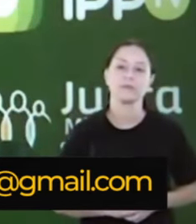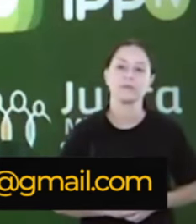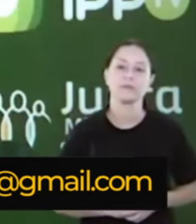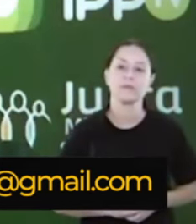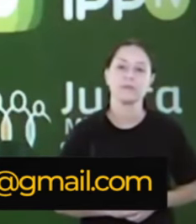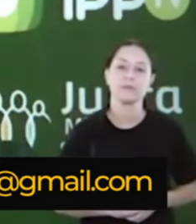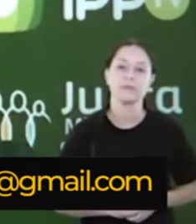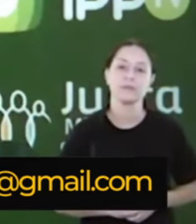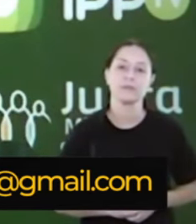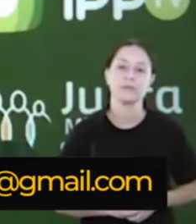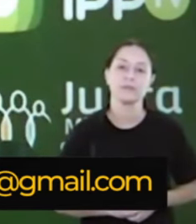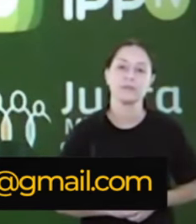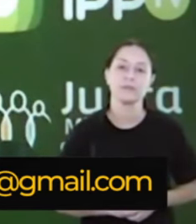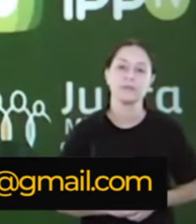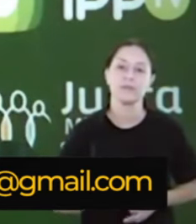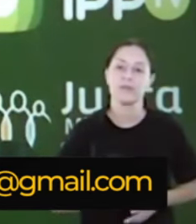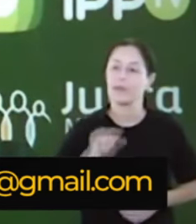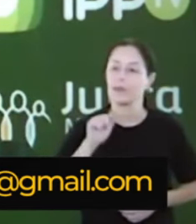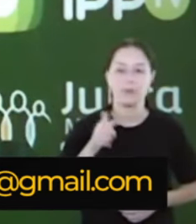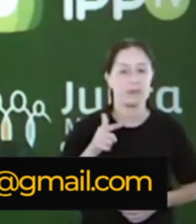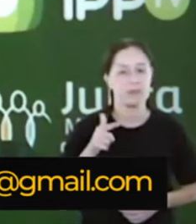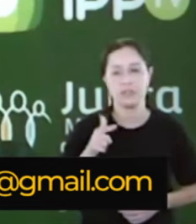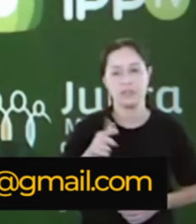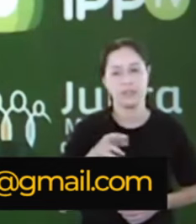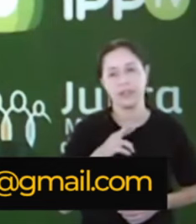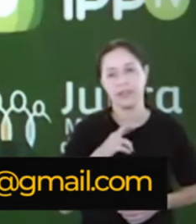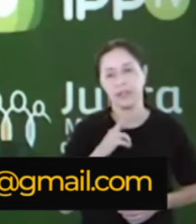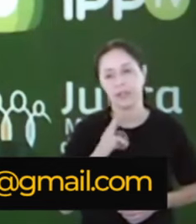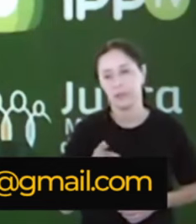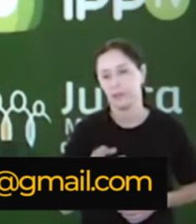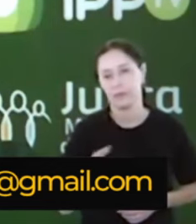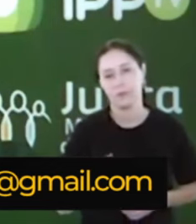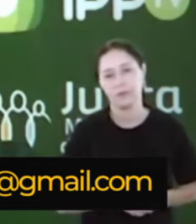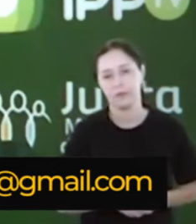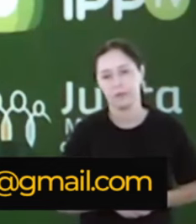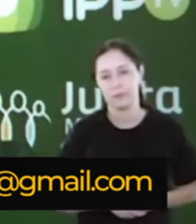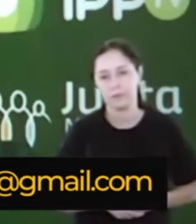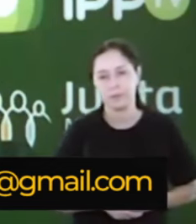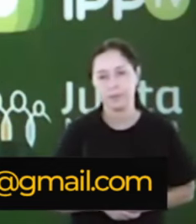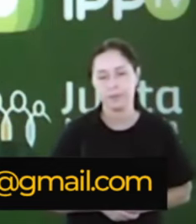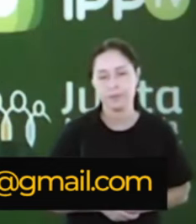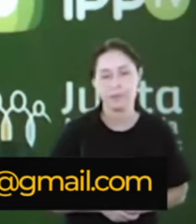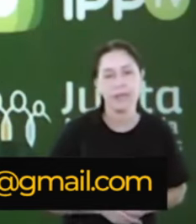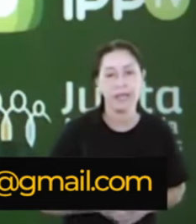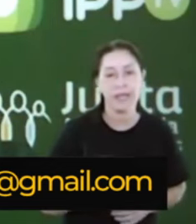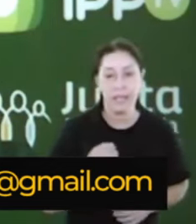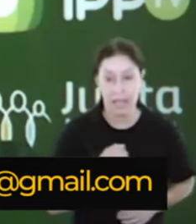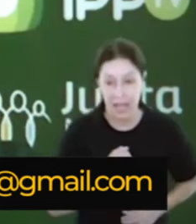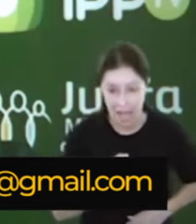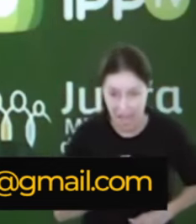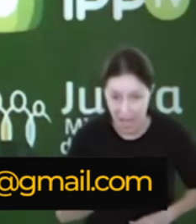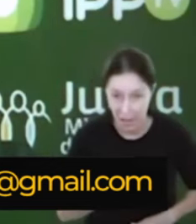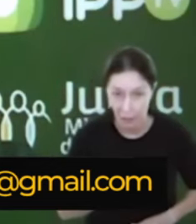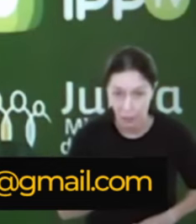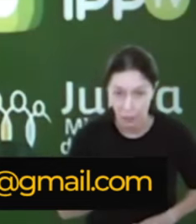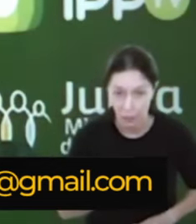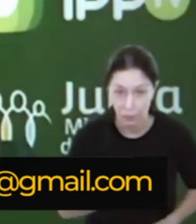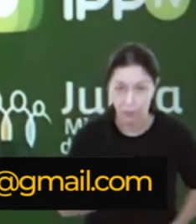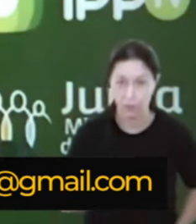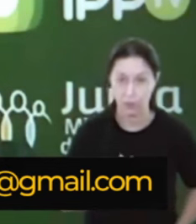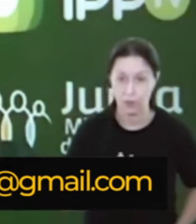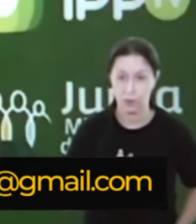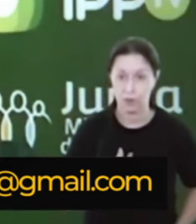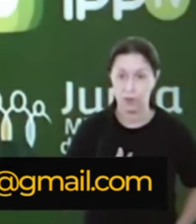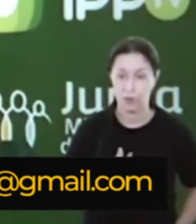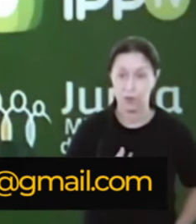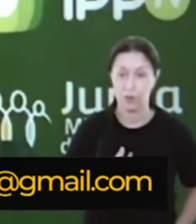em resposta eu tomei minha posição eu defendo a